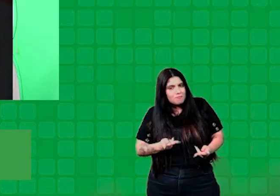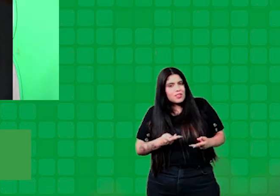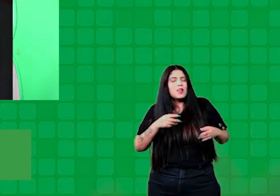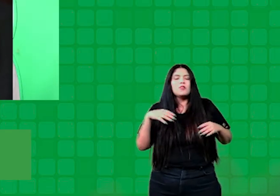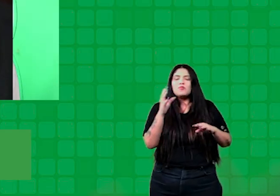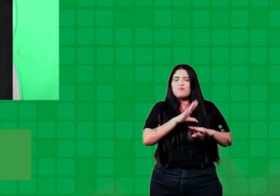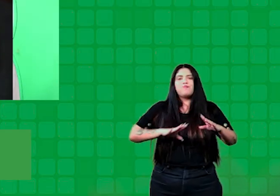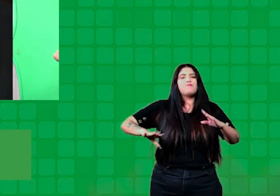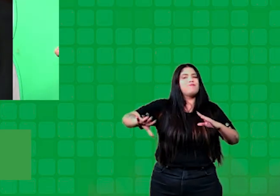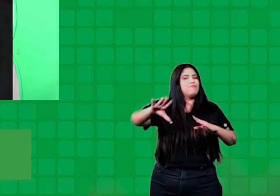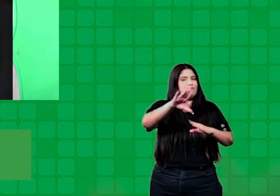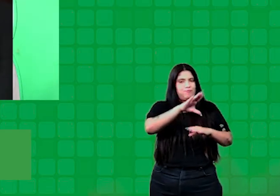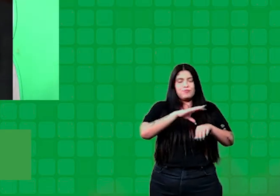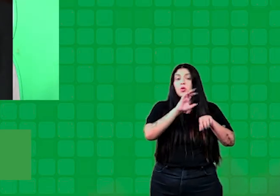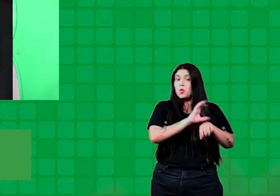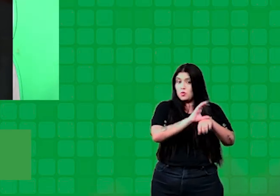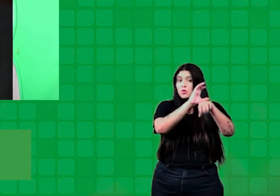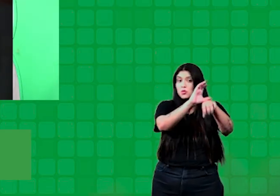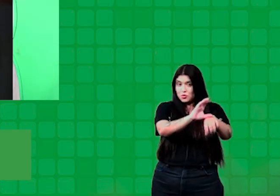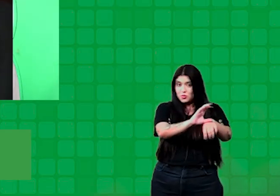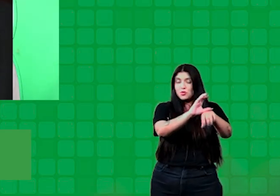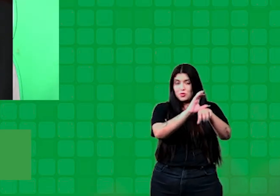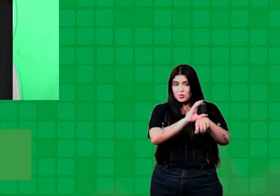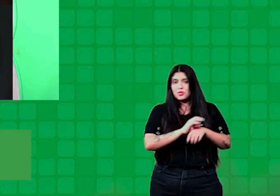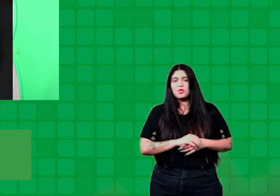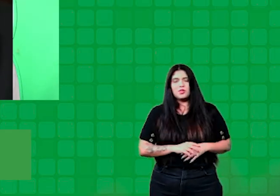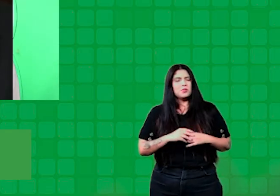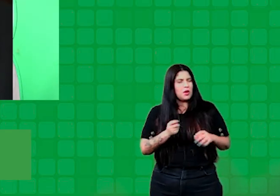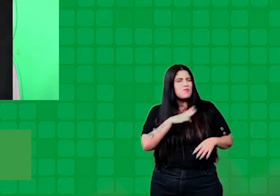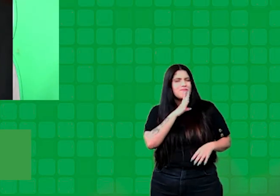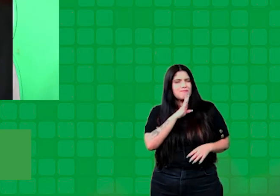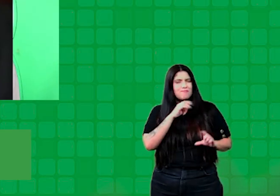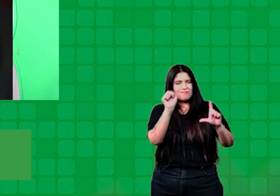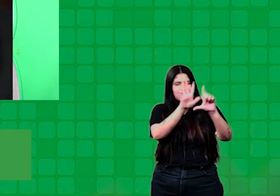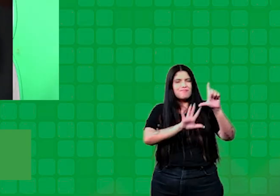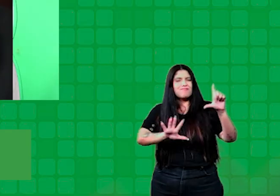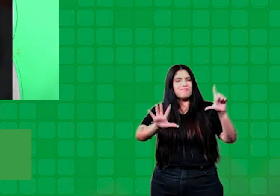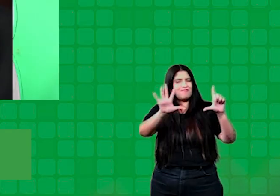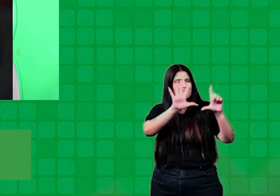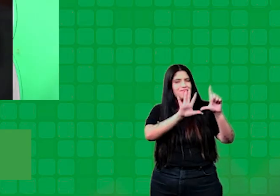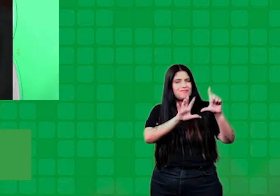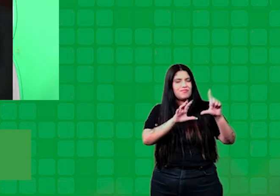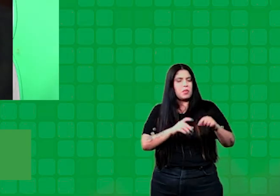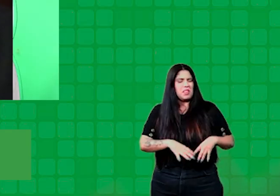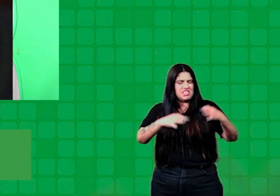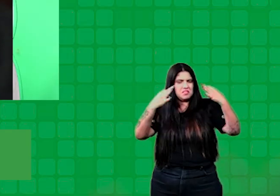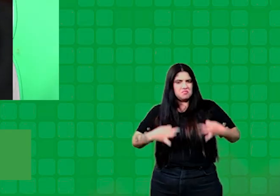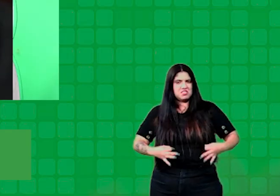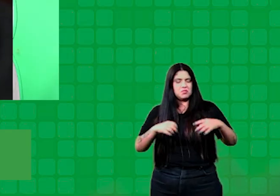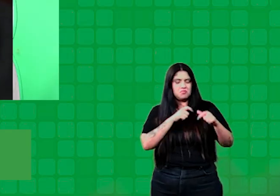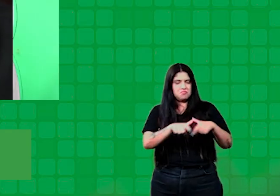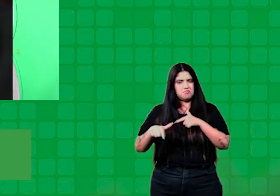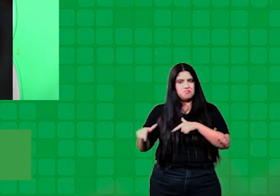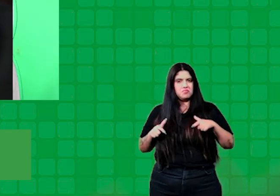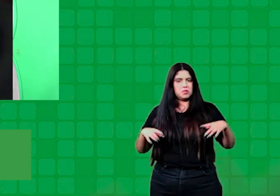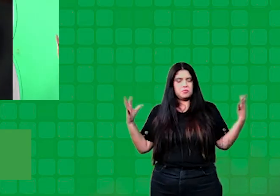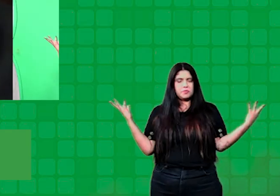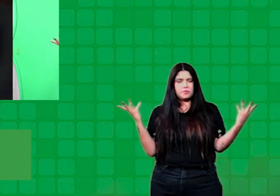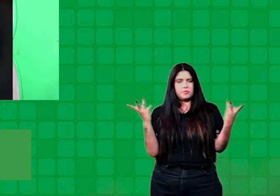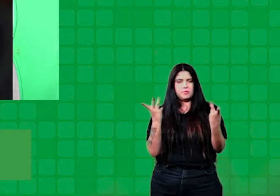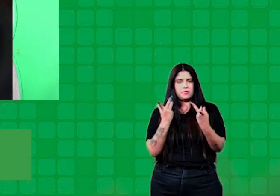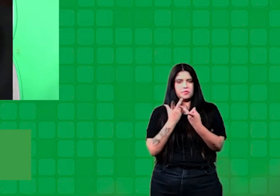conselheiros que vocês vão conhecer uma plataforma maravilhosa. Vocês podem ter certeza que o trabalho é excepcional. Mais